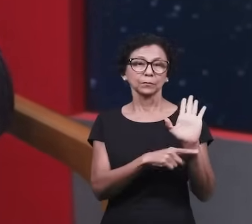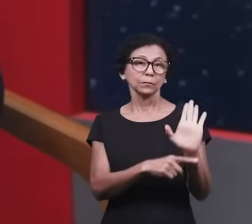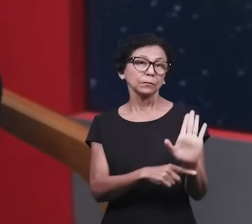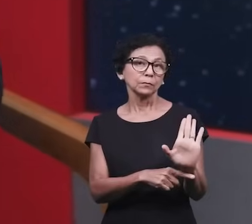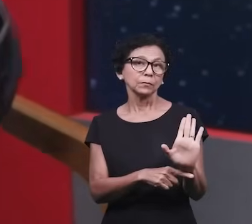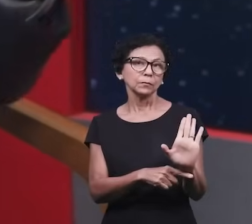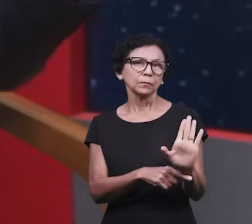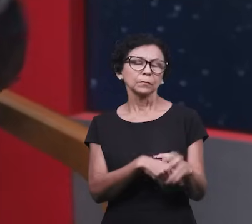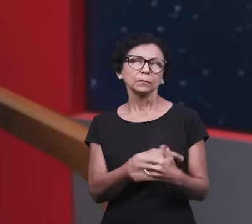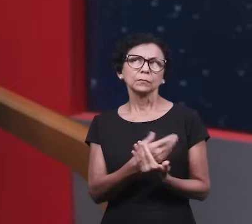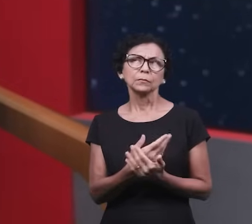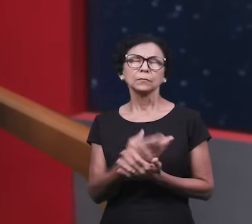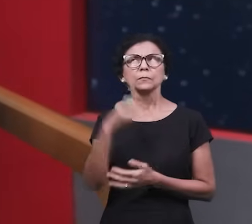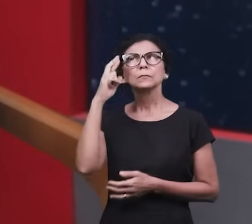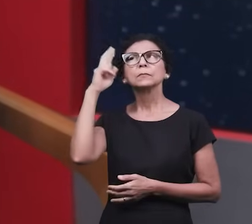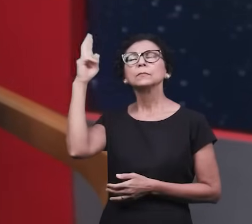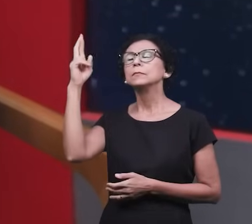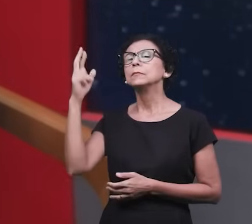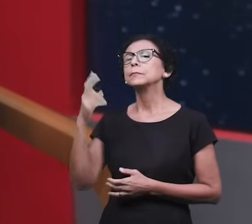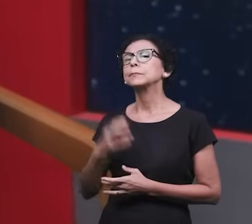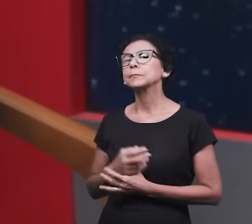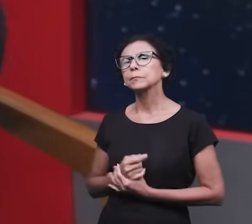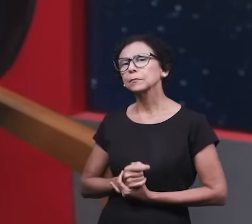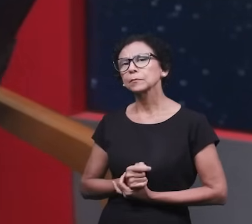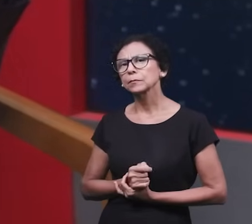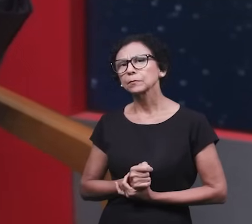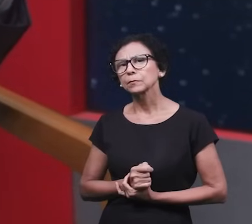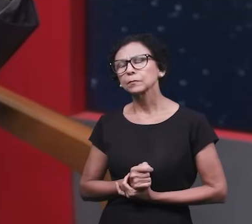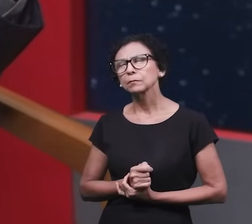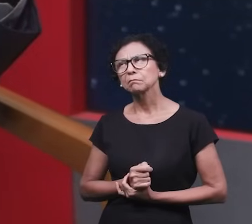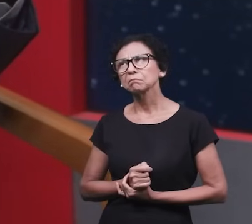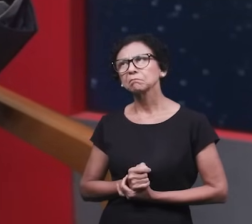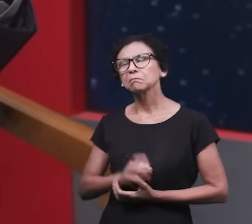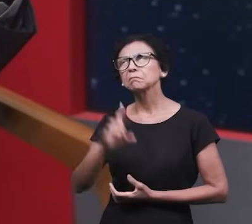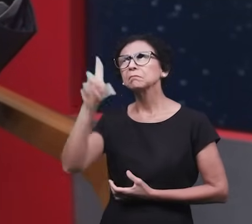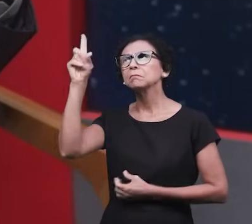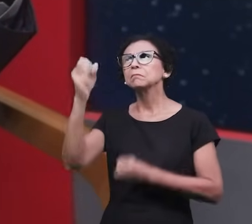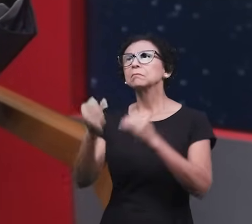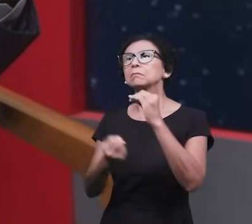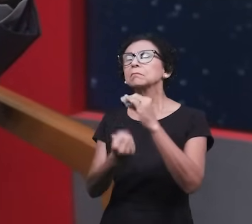pessoa. E o Senhor? E aquele que nos criou?